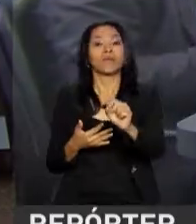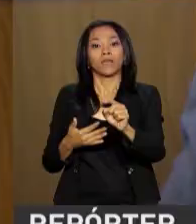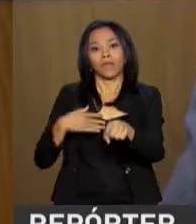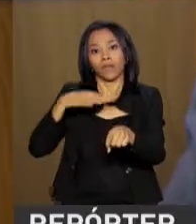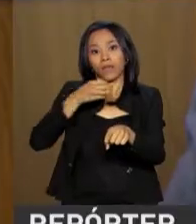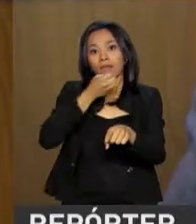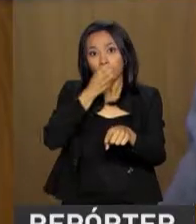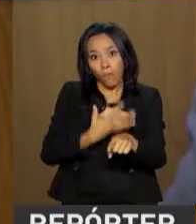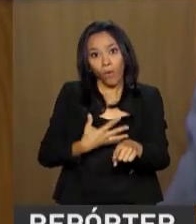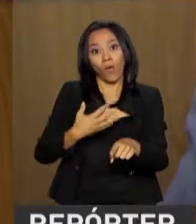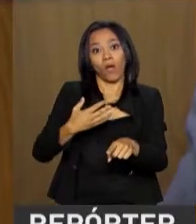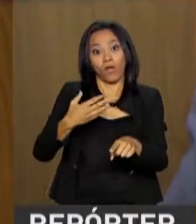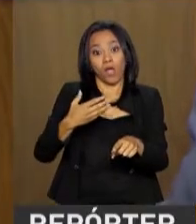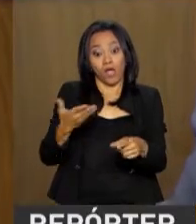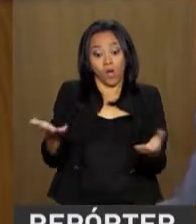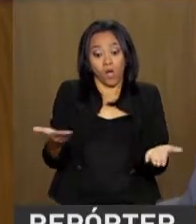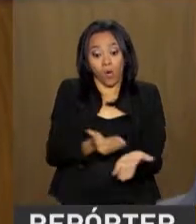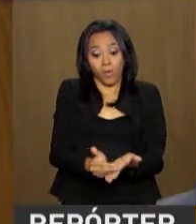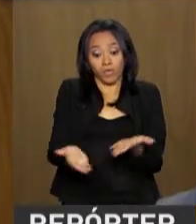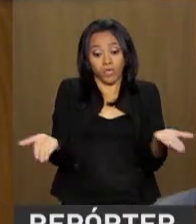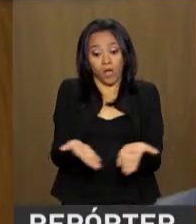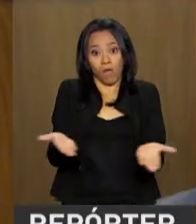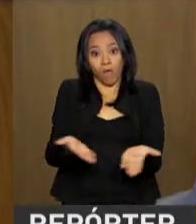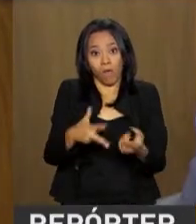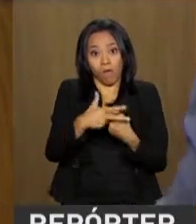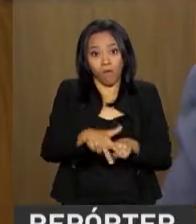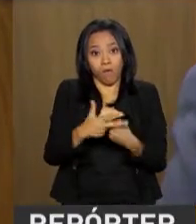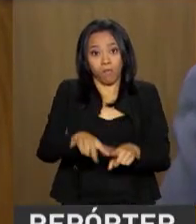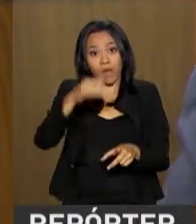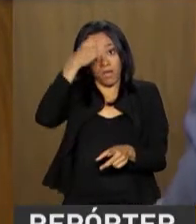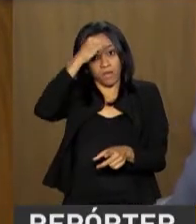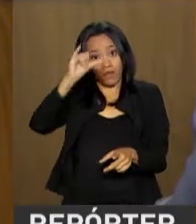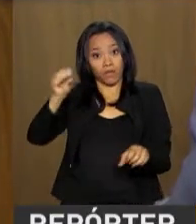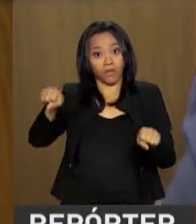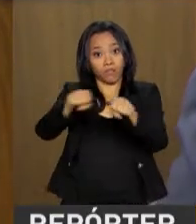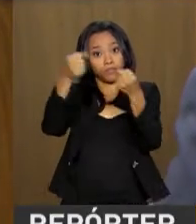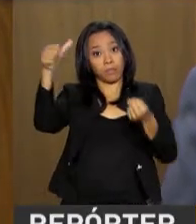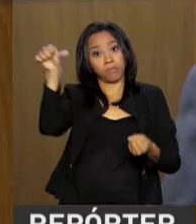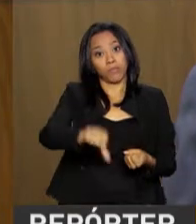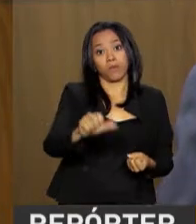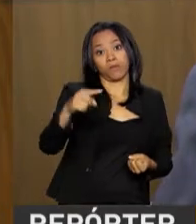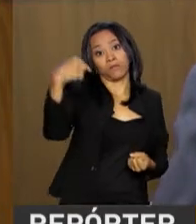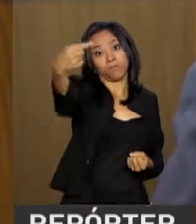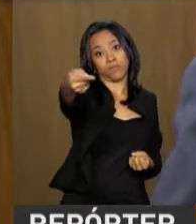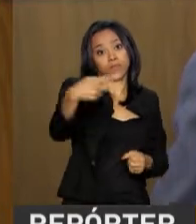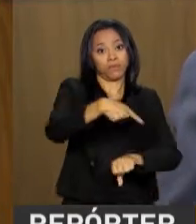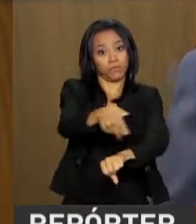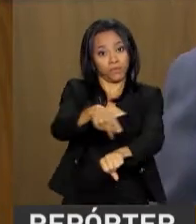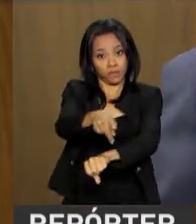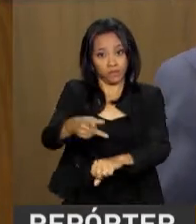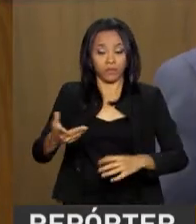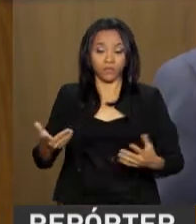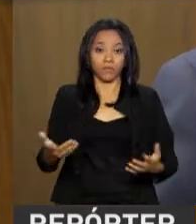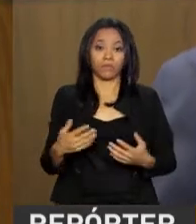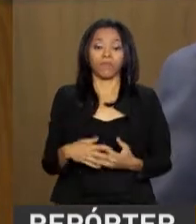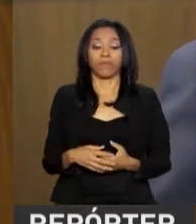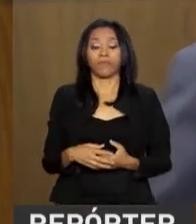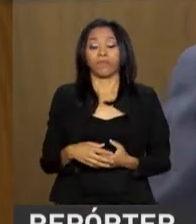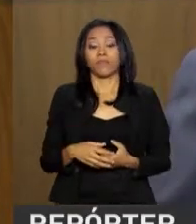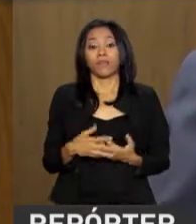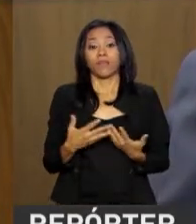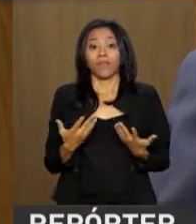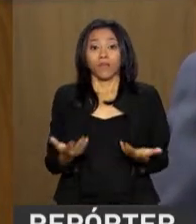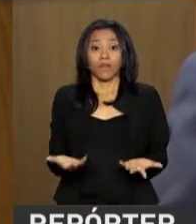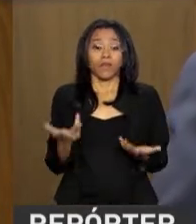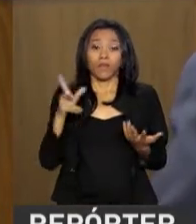a gente tem que fazer uma reforma da previdência preventiva para impedir uma situação ruim para o país então veja só é